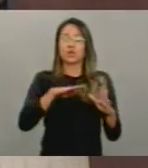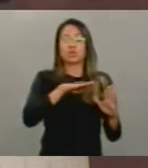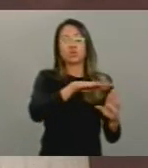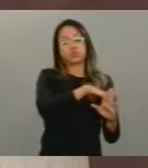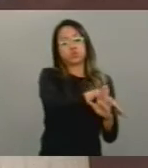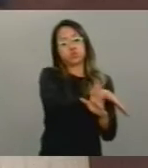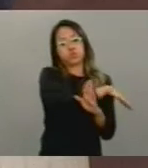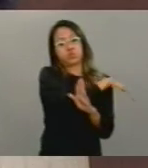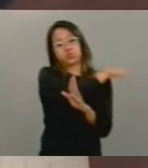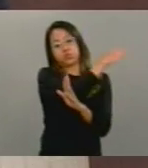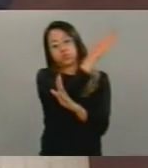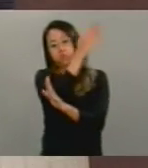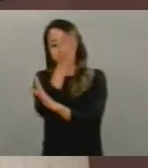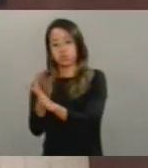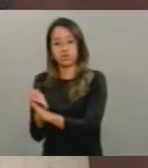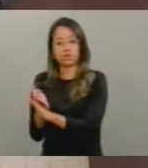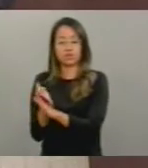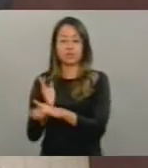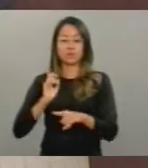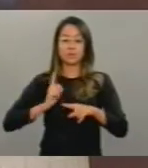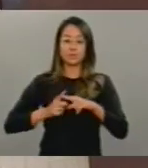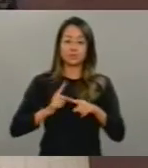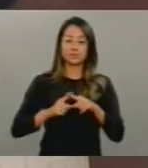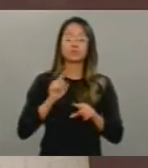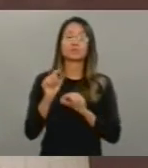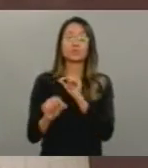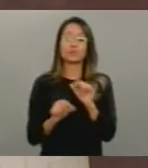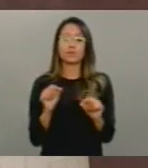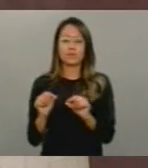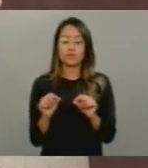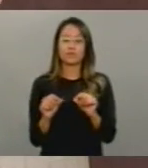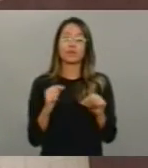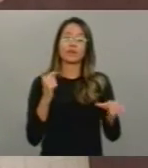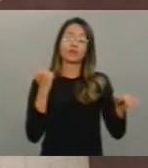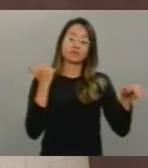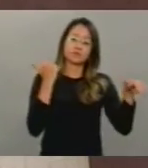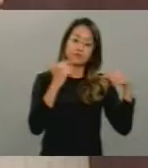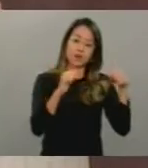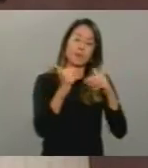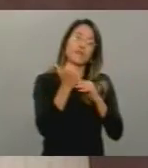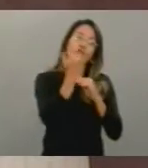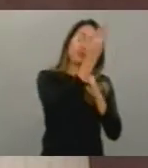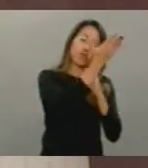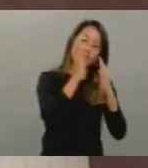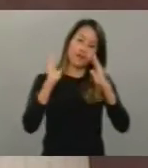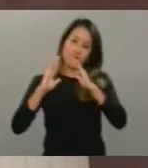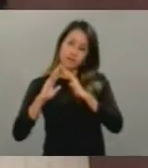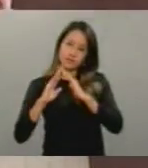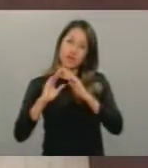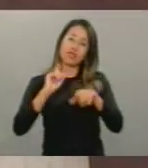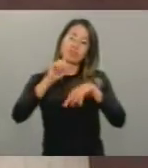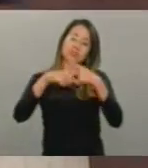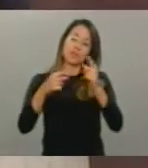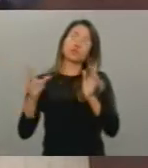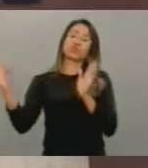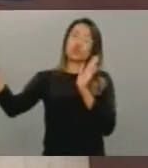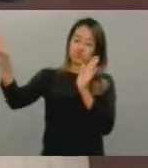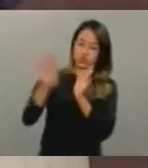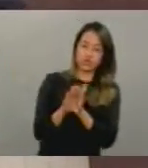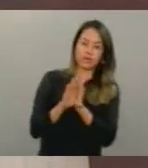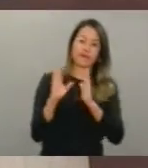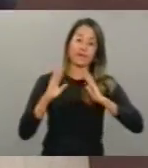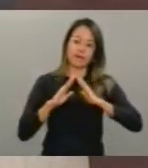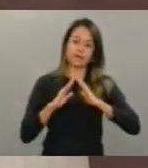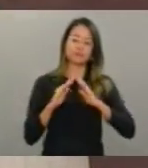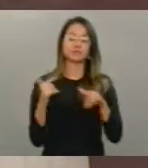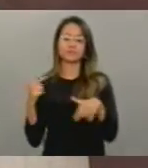maior, porque conjugam várias vezes o trabalho fora de casa e o trabalho em casa, porque a divisão do